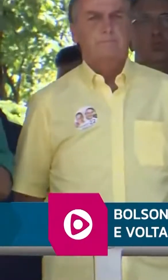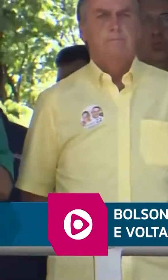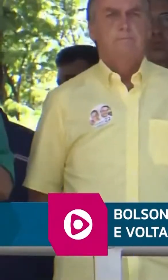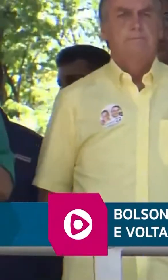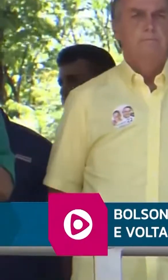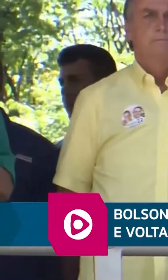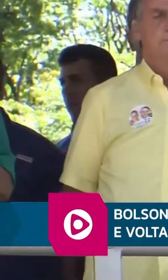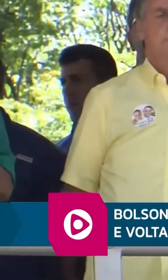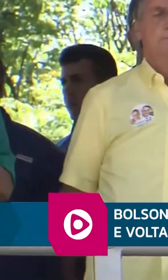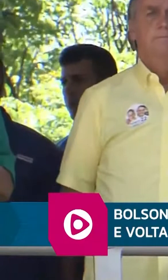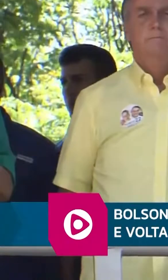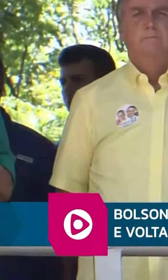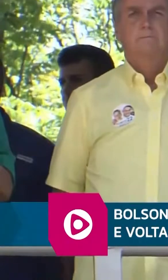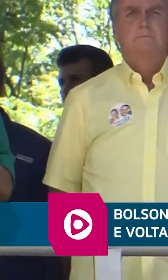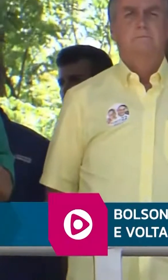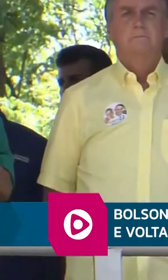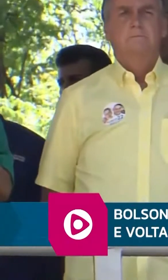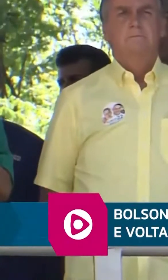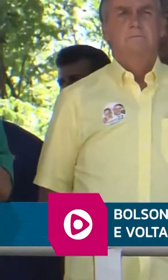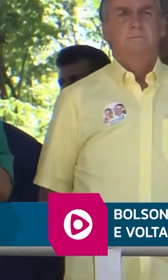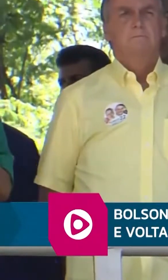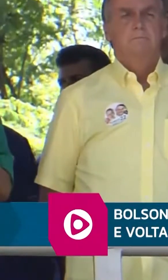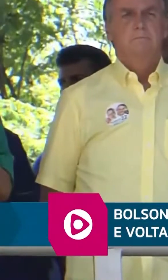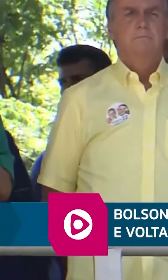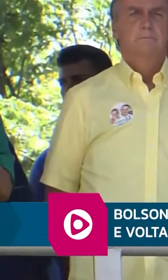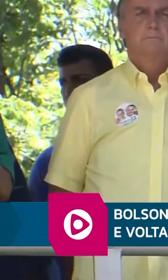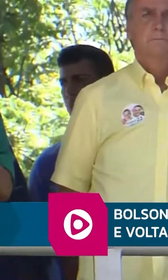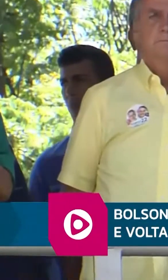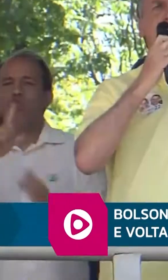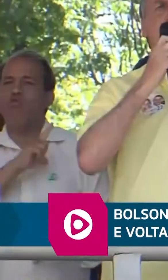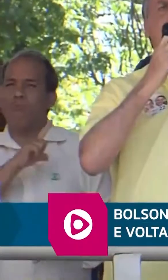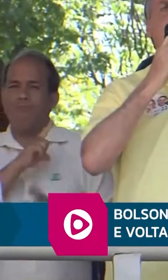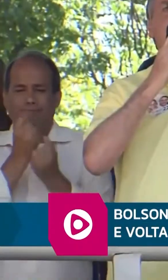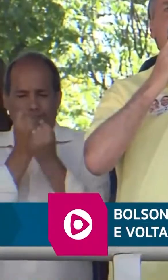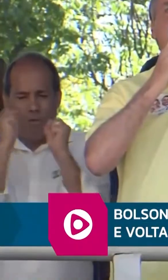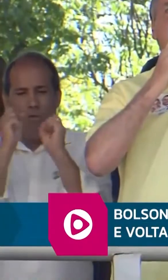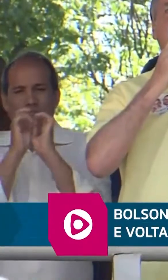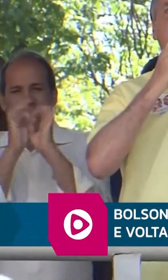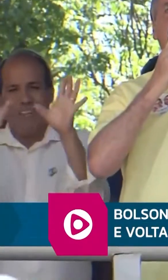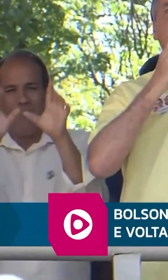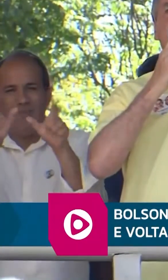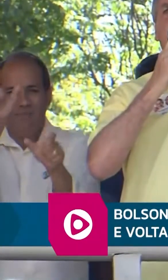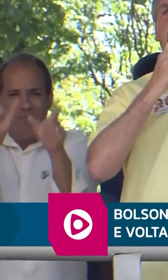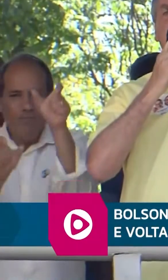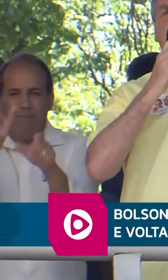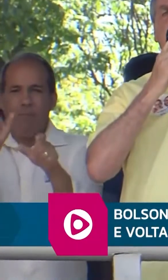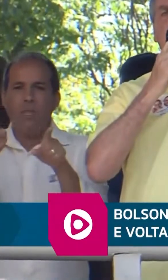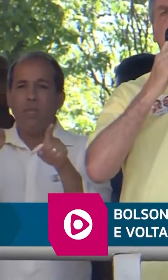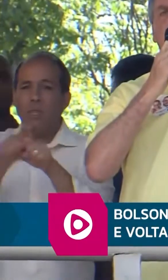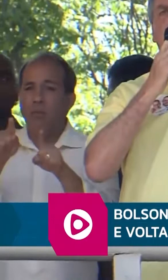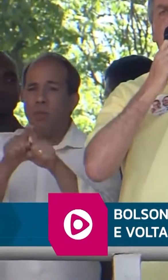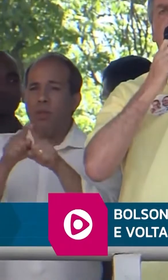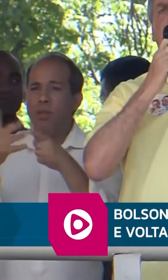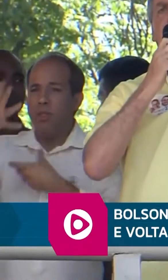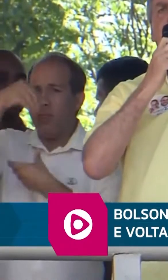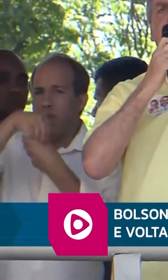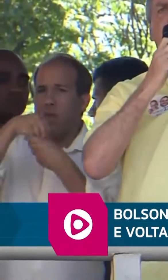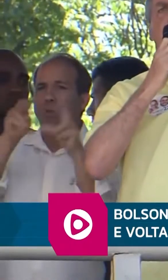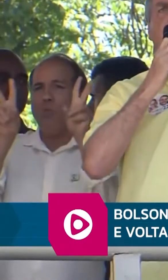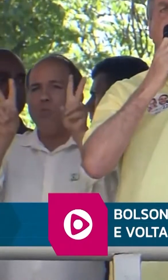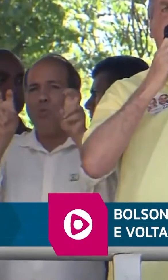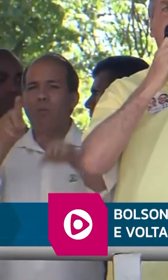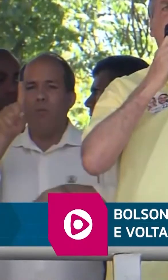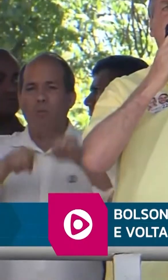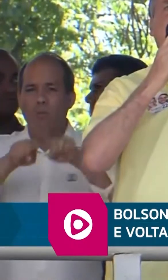Ao lado de apoiadores e do governador de Minas Gerais, Romeu Zema, o candidato pelo PL agradeceu o convite de